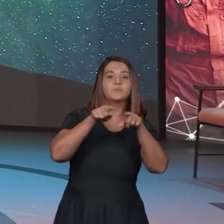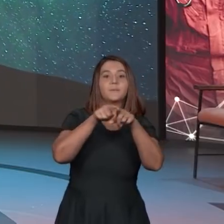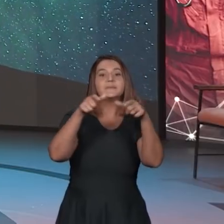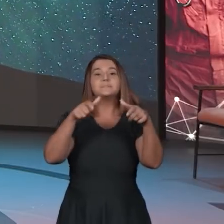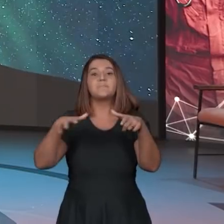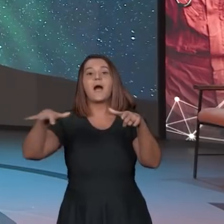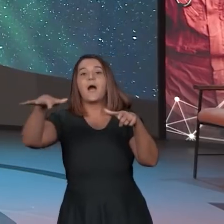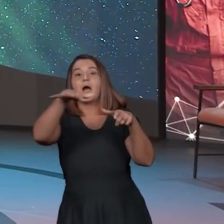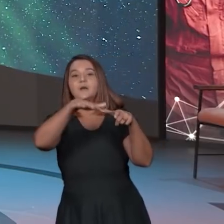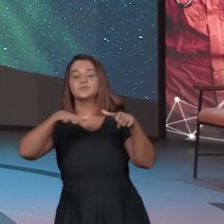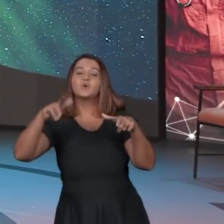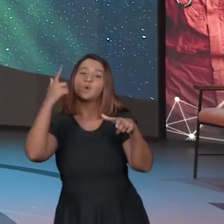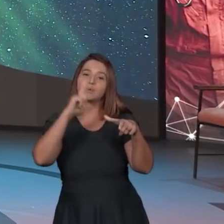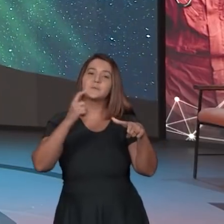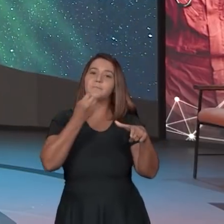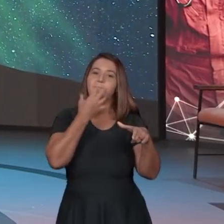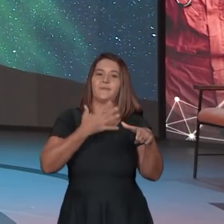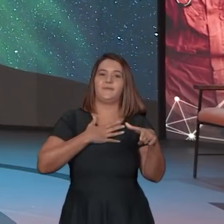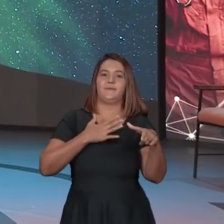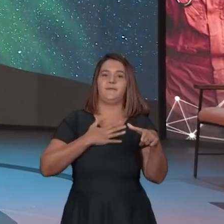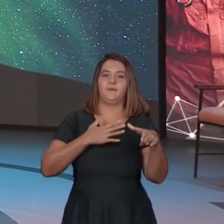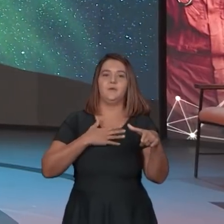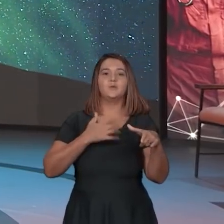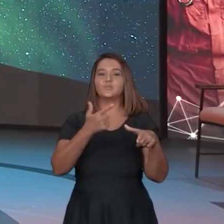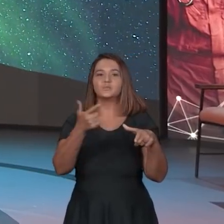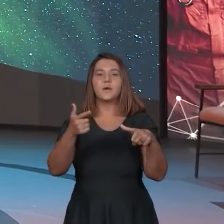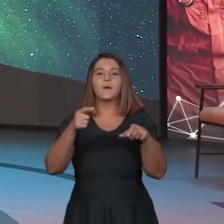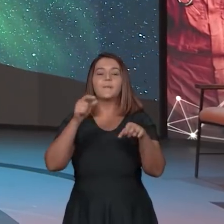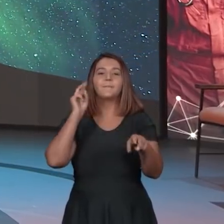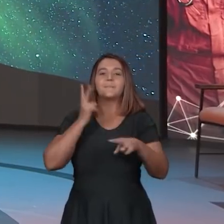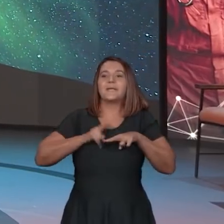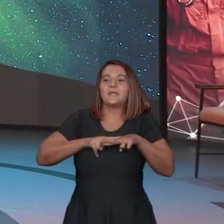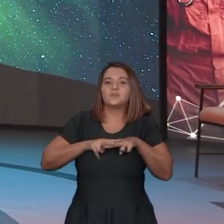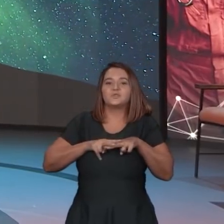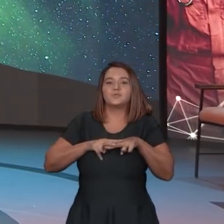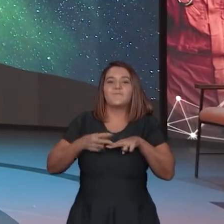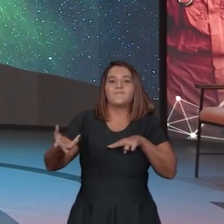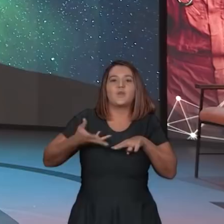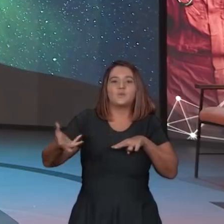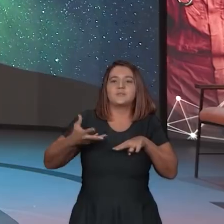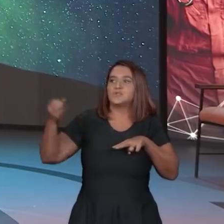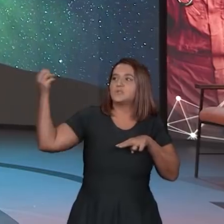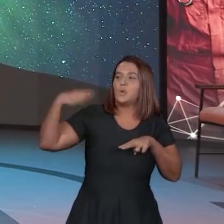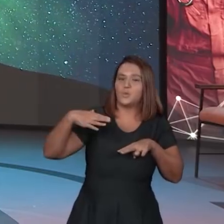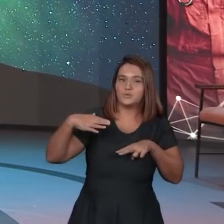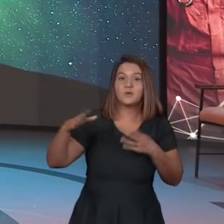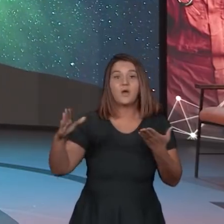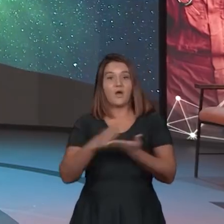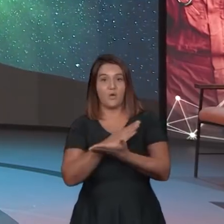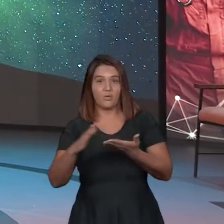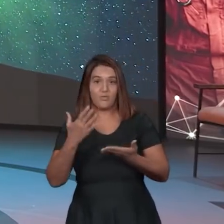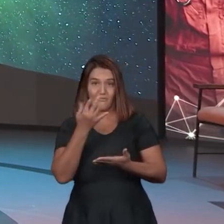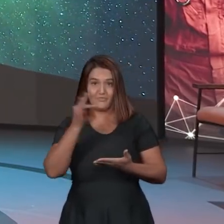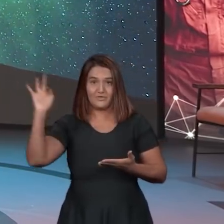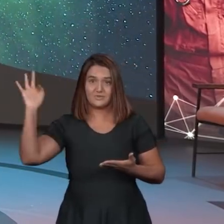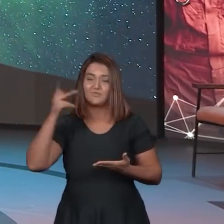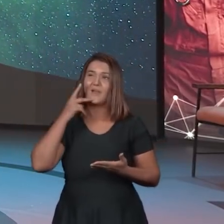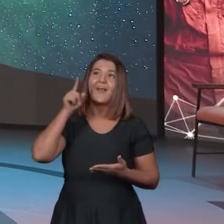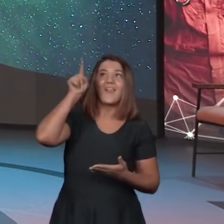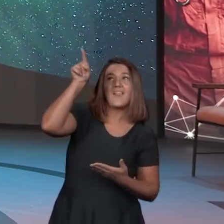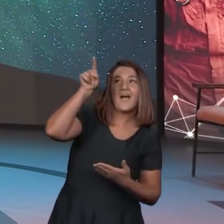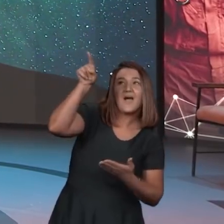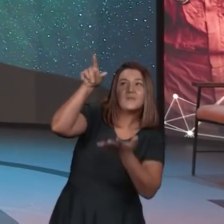seu benefício, de modo que eles não estariam presos à velocidade da luz. E alguns físicos chegaram a dizer, lá estariam os